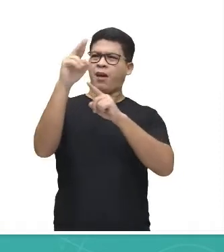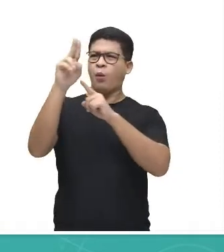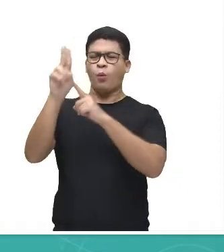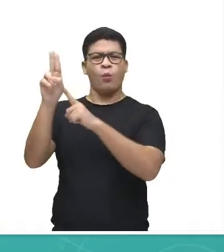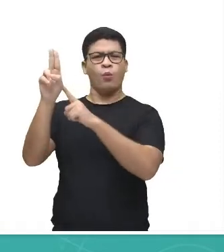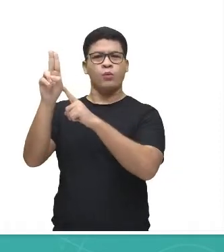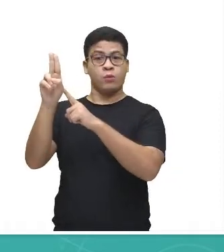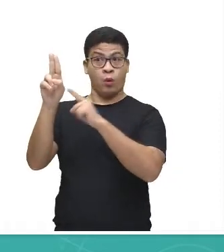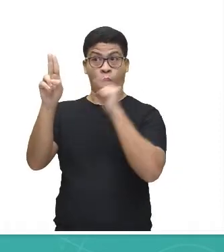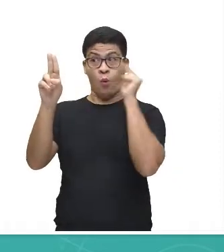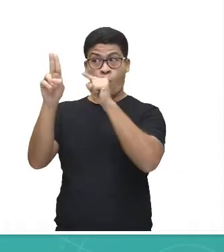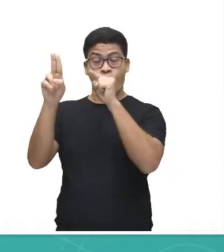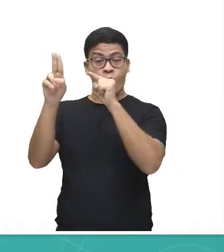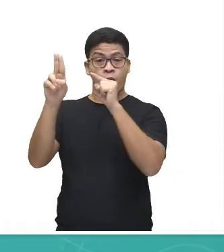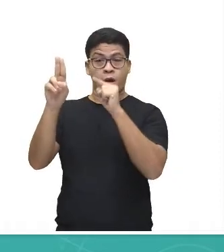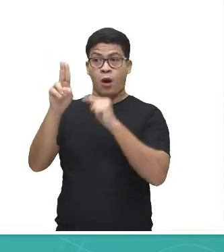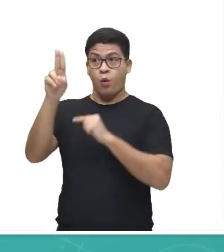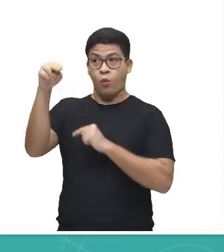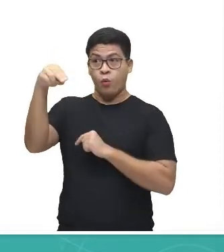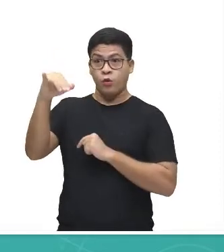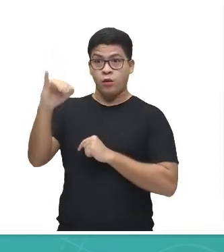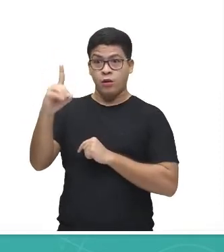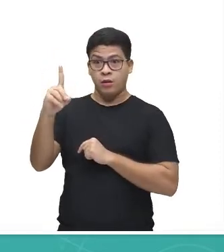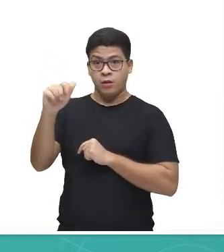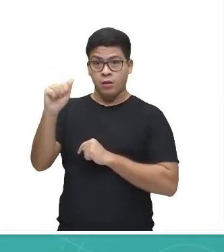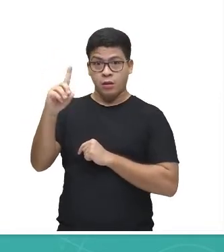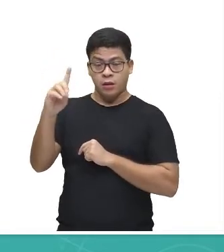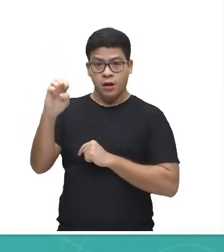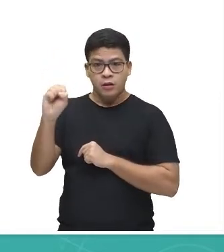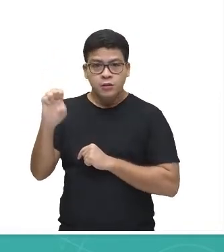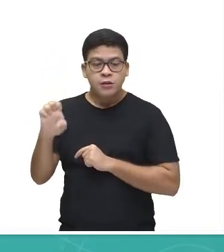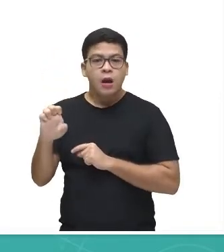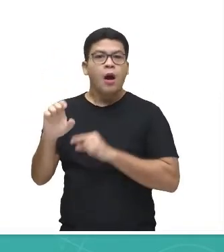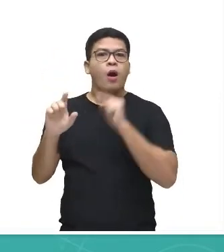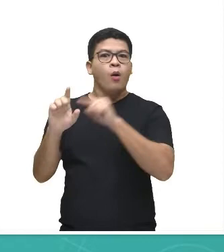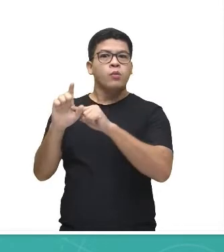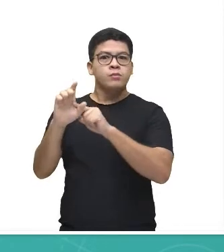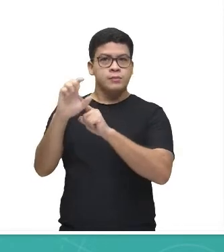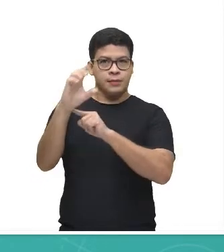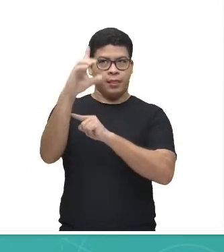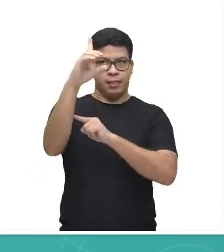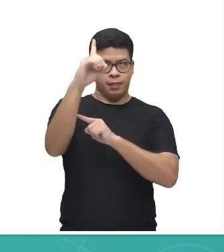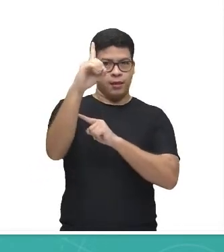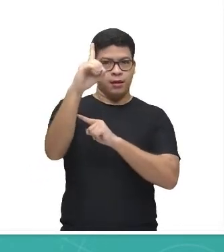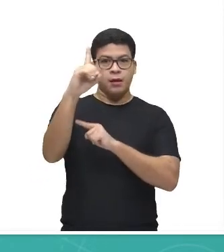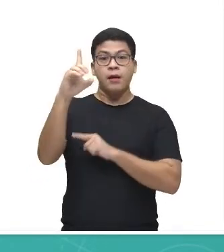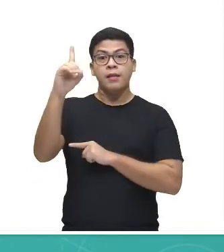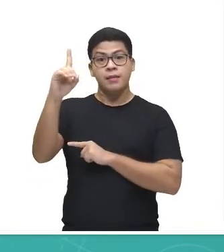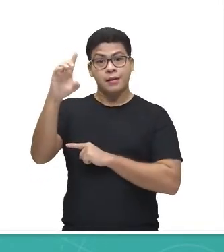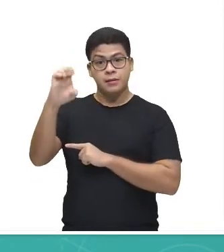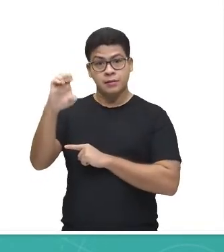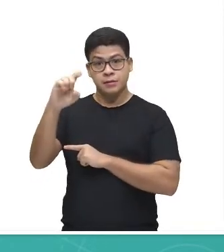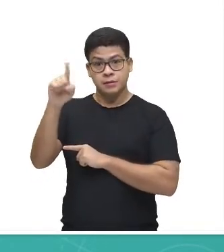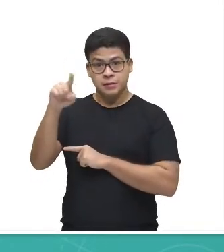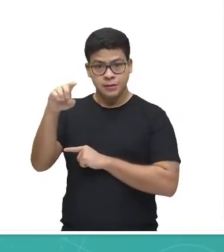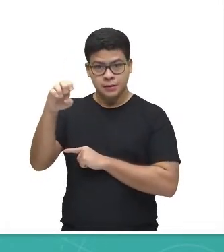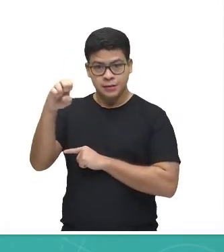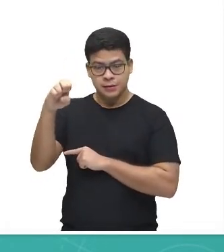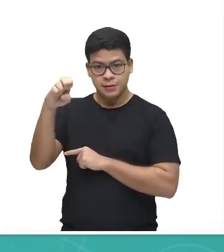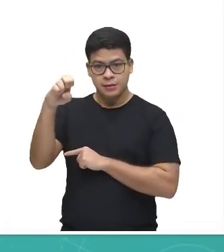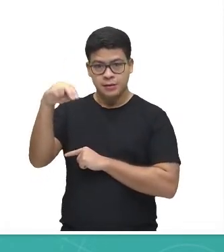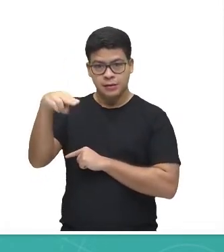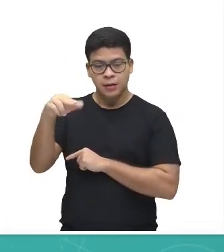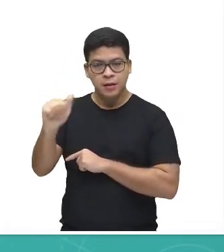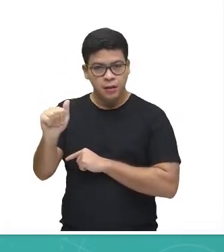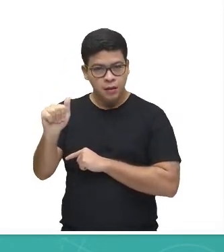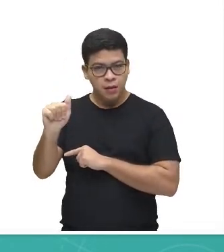unidade, tá? Depois vem a dezena, depois vem a centena, tá? Então é assim que a gente vai classificar